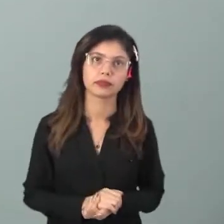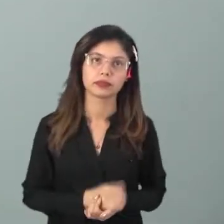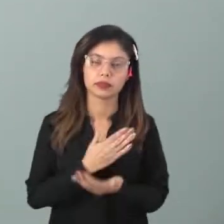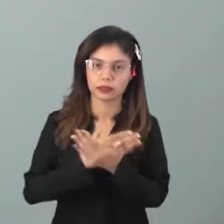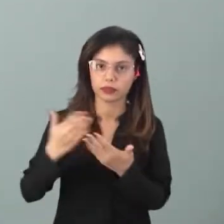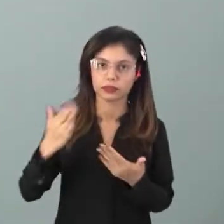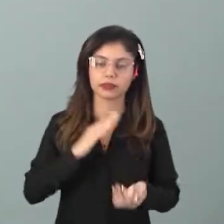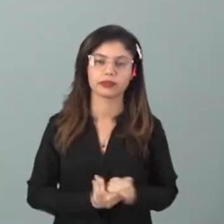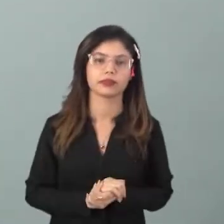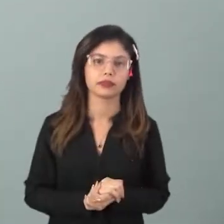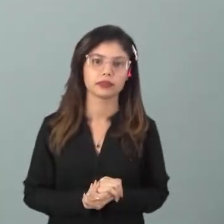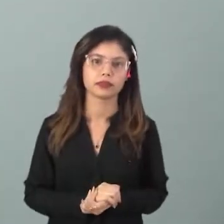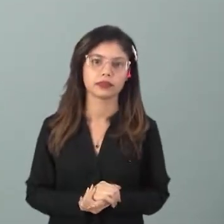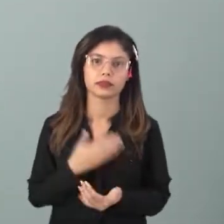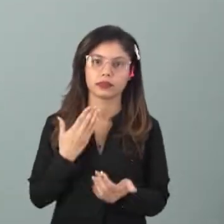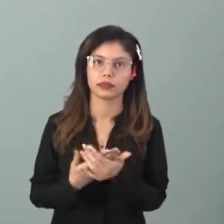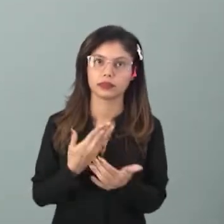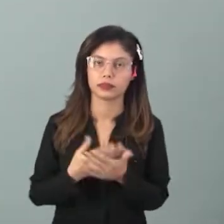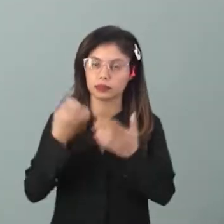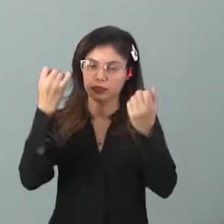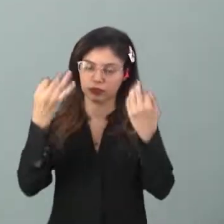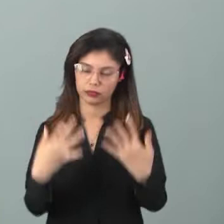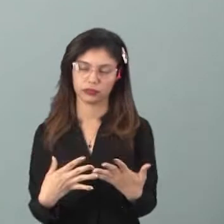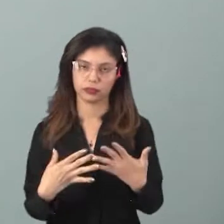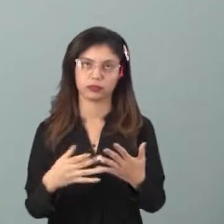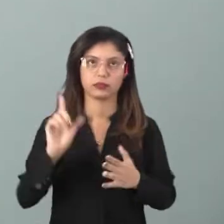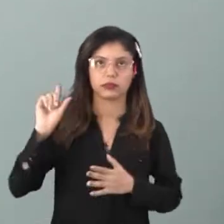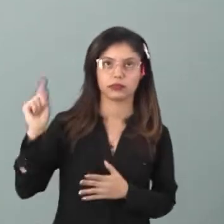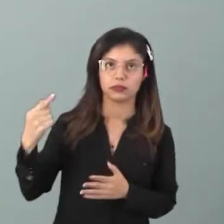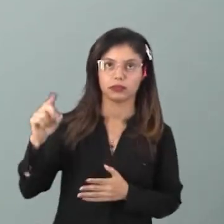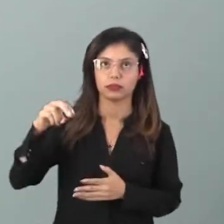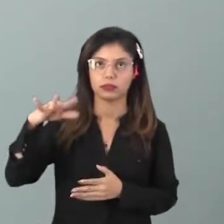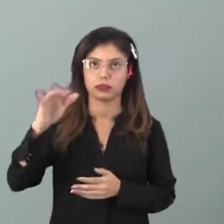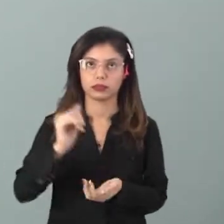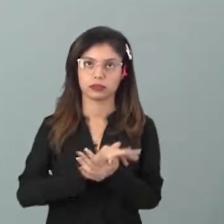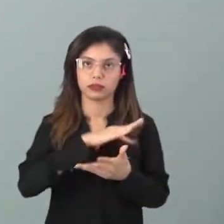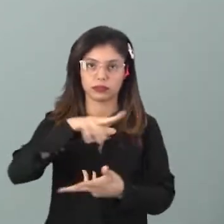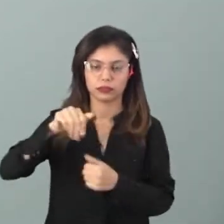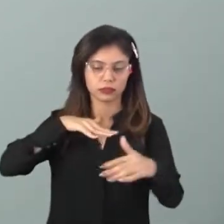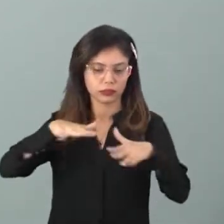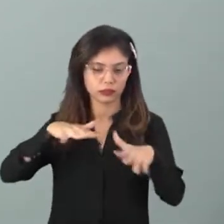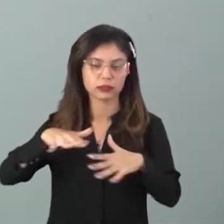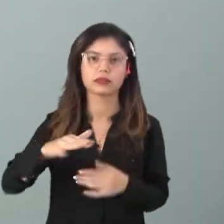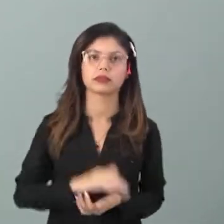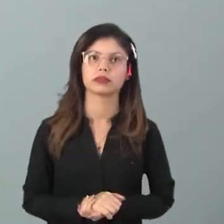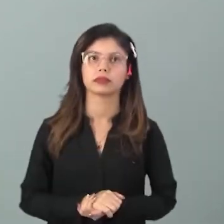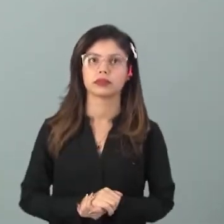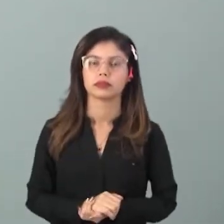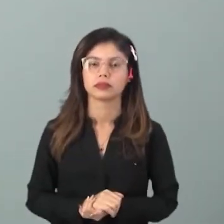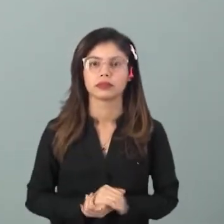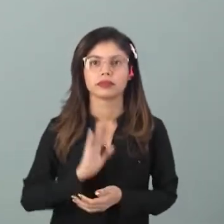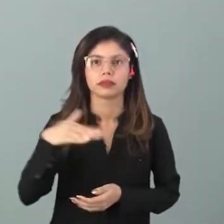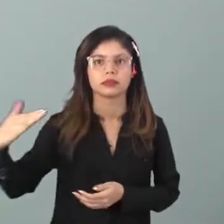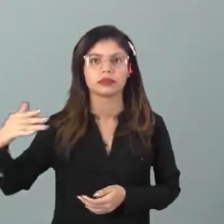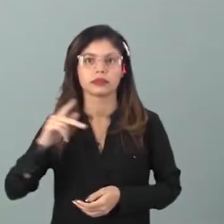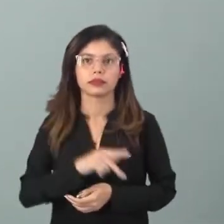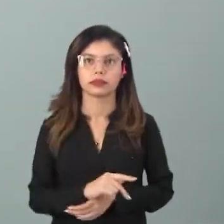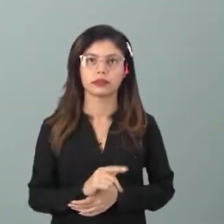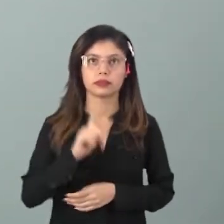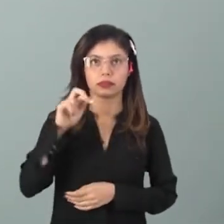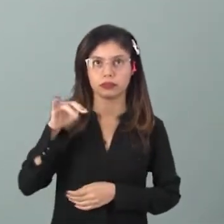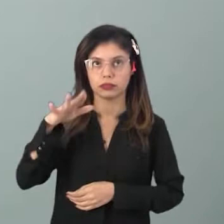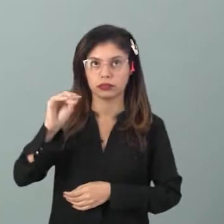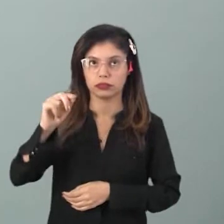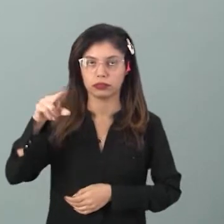para começar, a gente vai ter a definição aí da geodinâmica e também do planeta em movimento. Quando a gente fala de geodinâmica, a gente